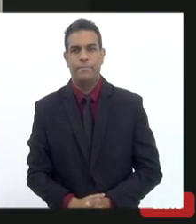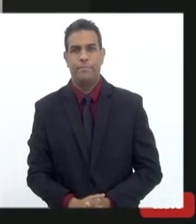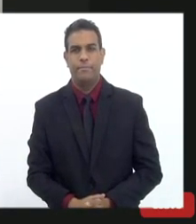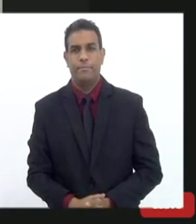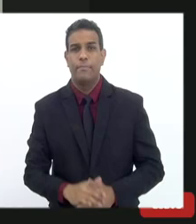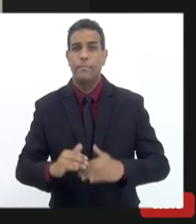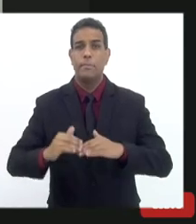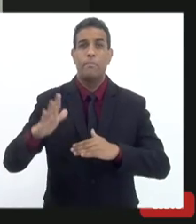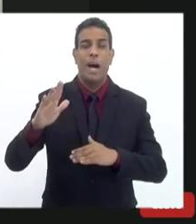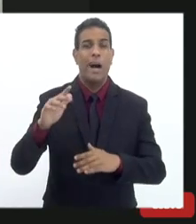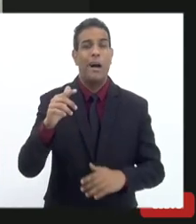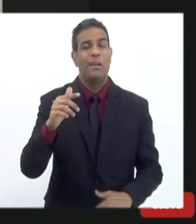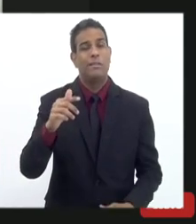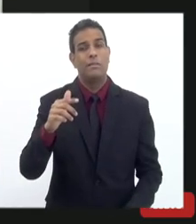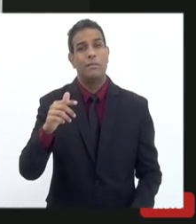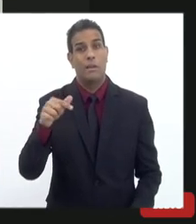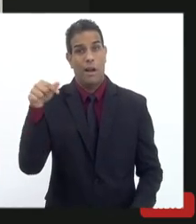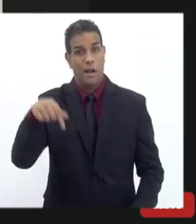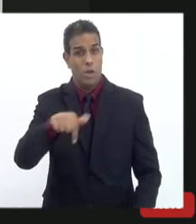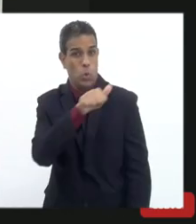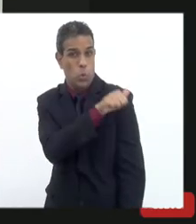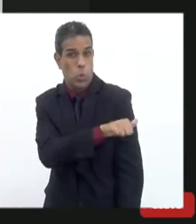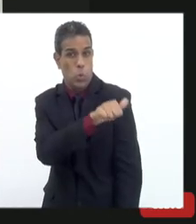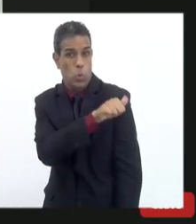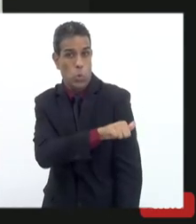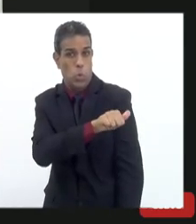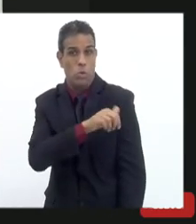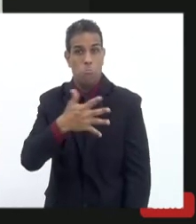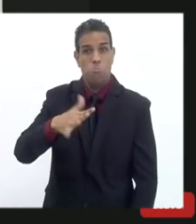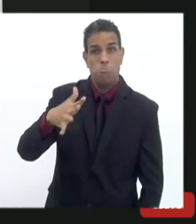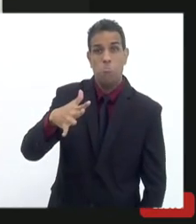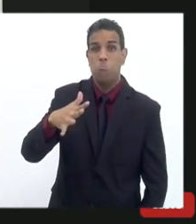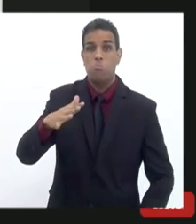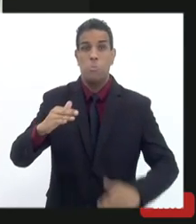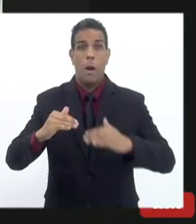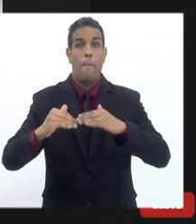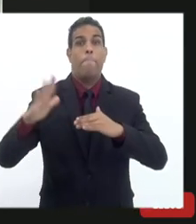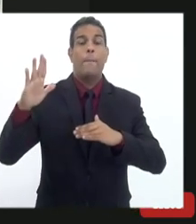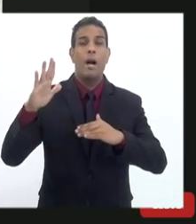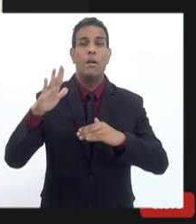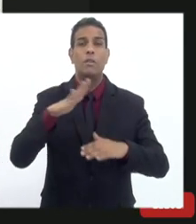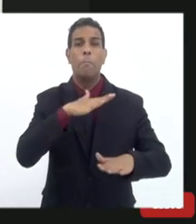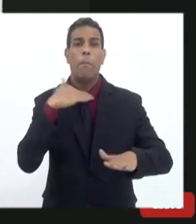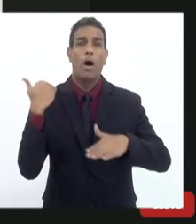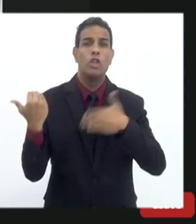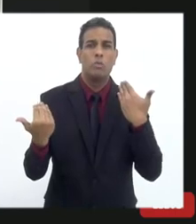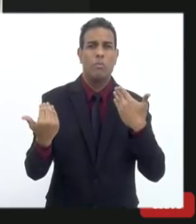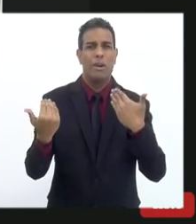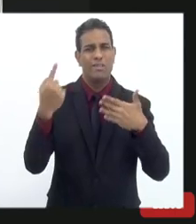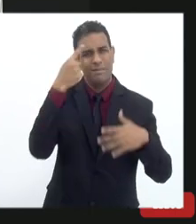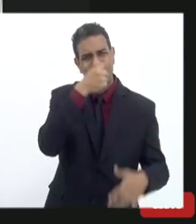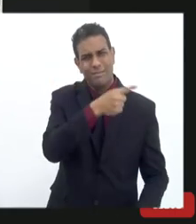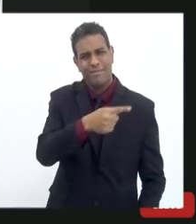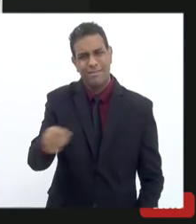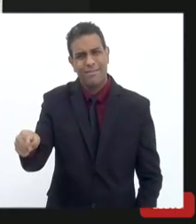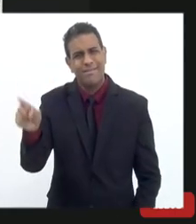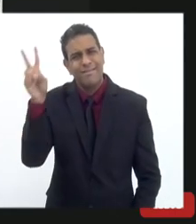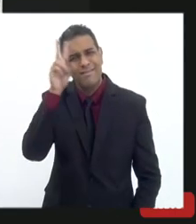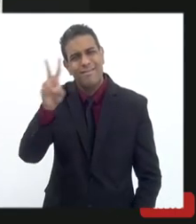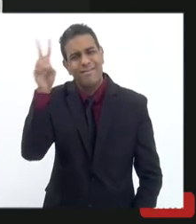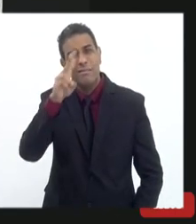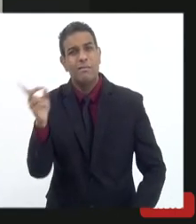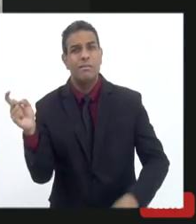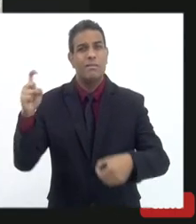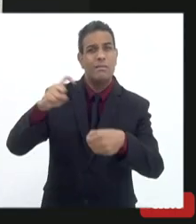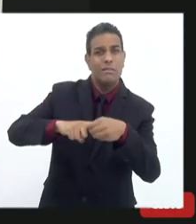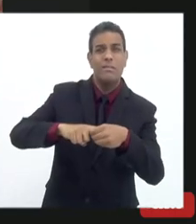700 pessoas por dia, e no Rio de Janeiro também uma média de morte bastante acentuada, que, aliás, nessa última semana voltou a crescer em cerca